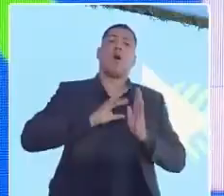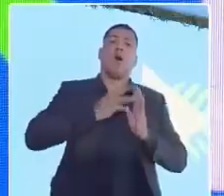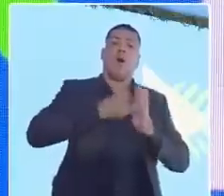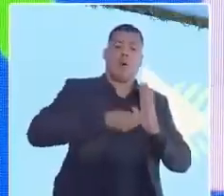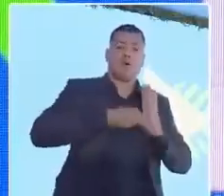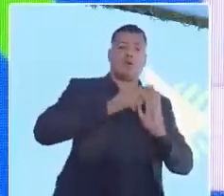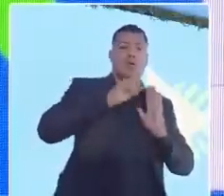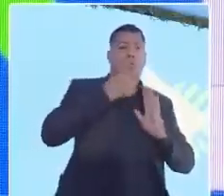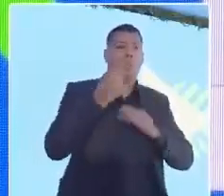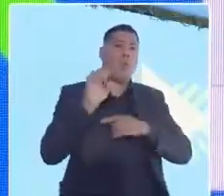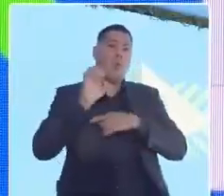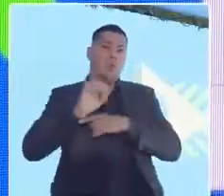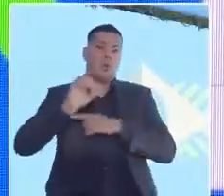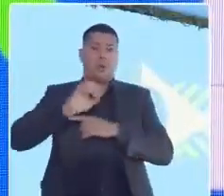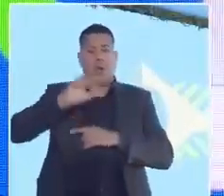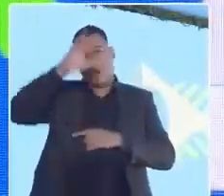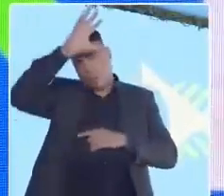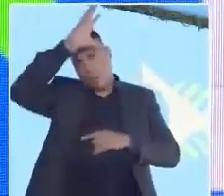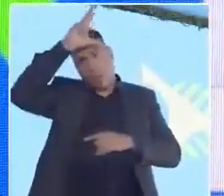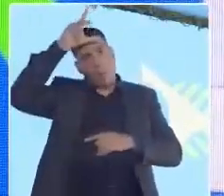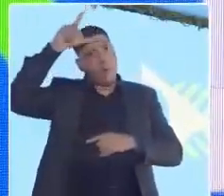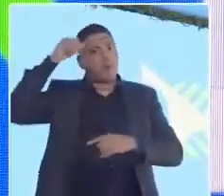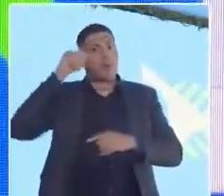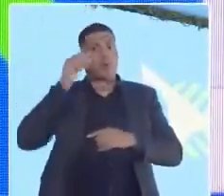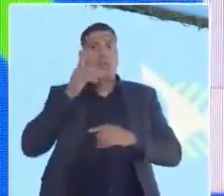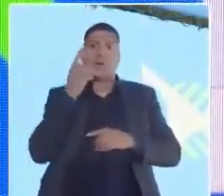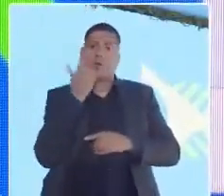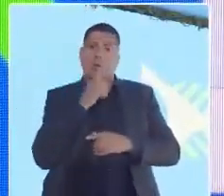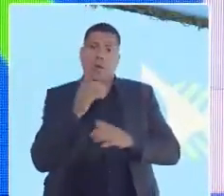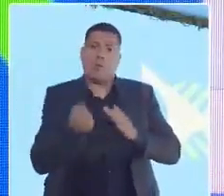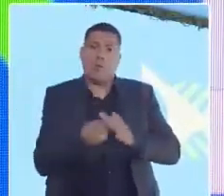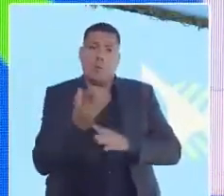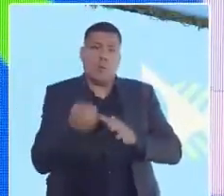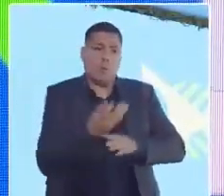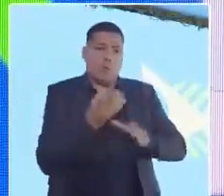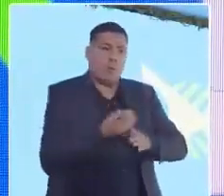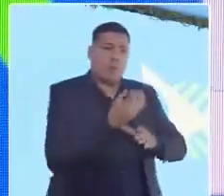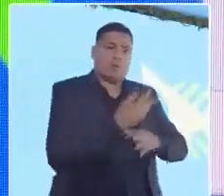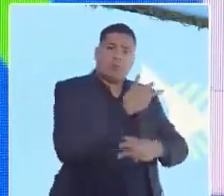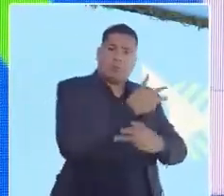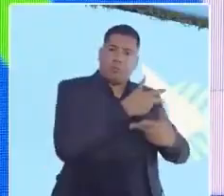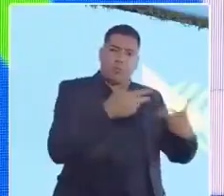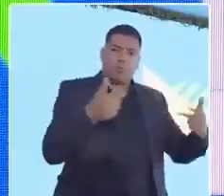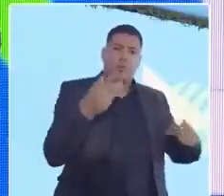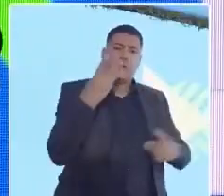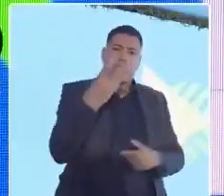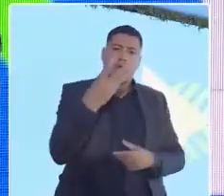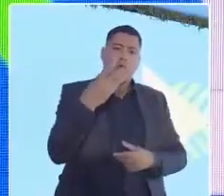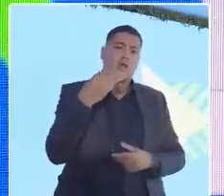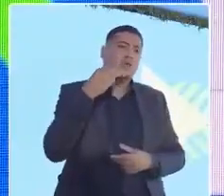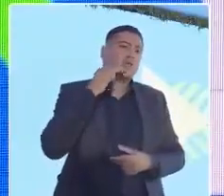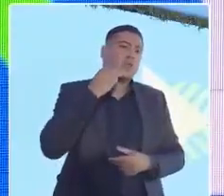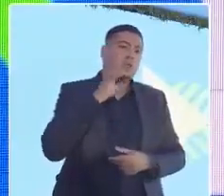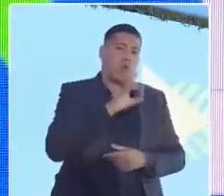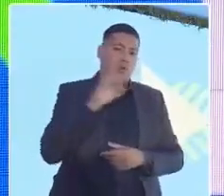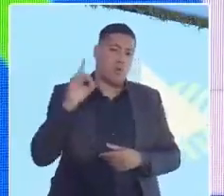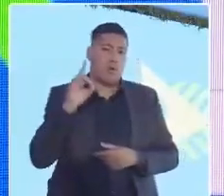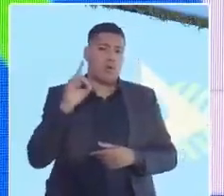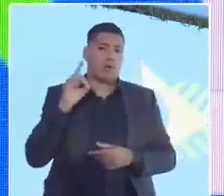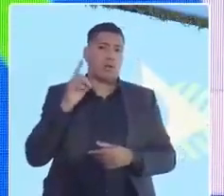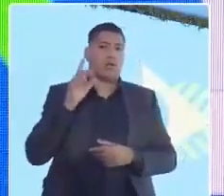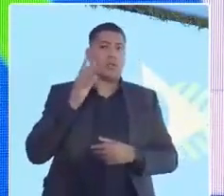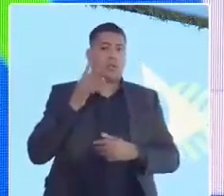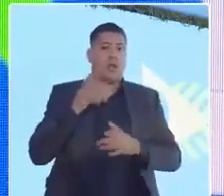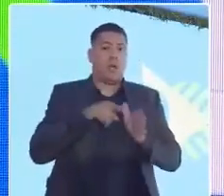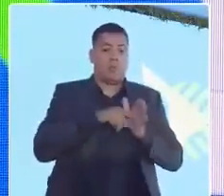bilhões de dólares em bioprodutos os nossos estudos mostram que que tem um potencial para chegar a 8 bilhões em